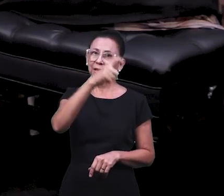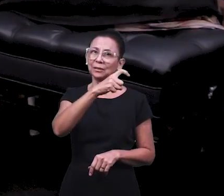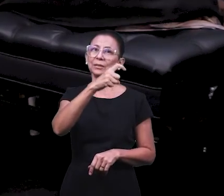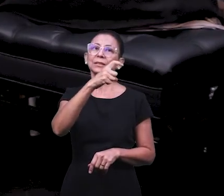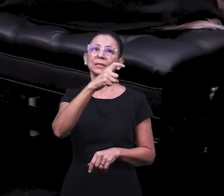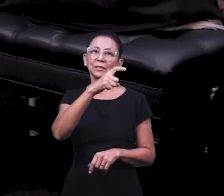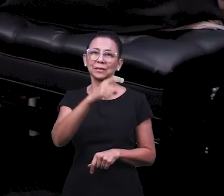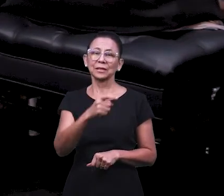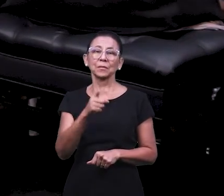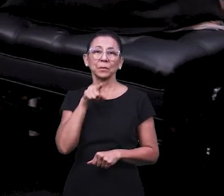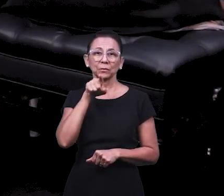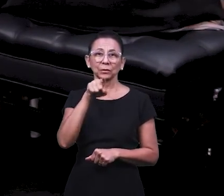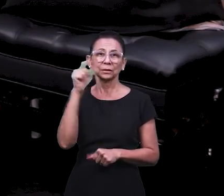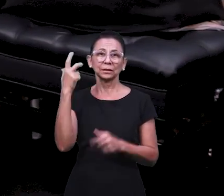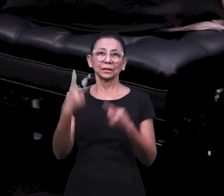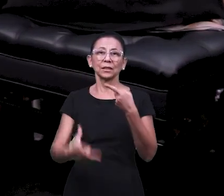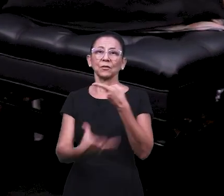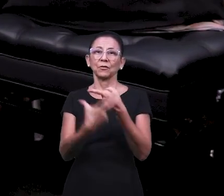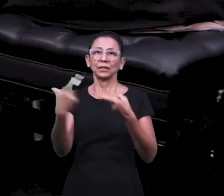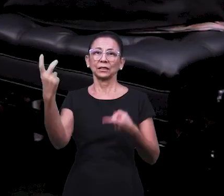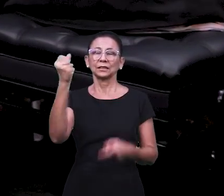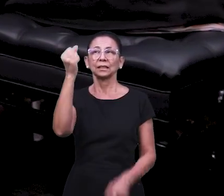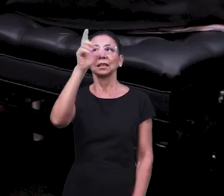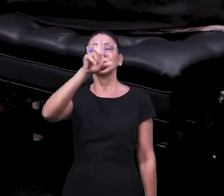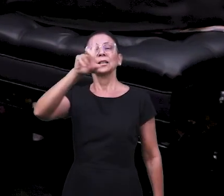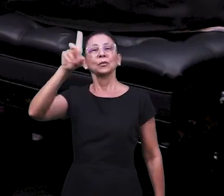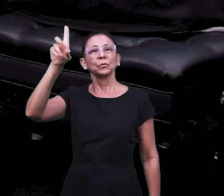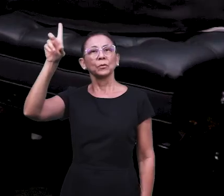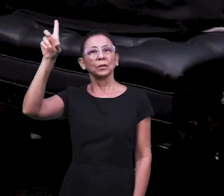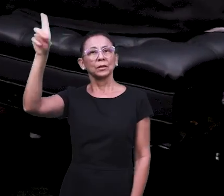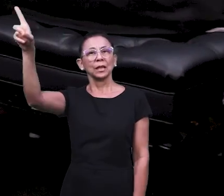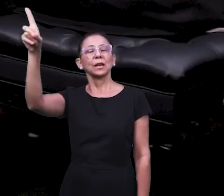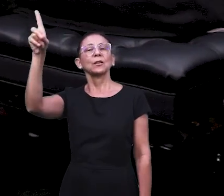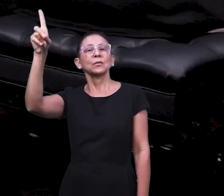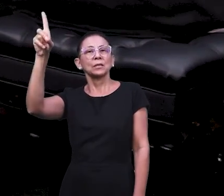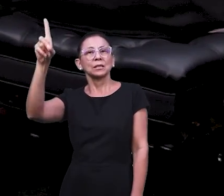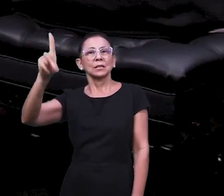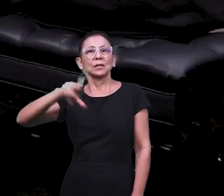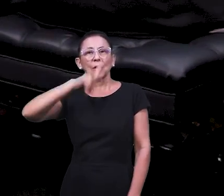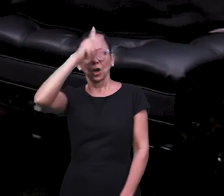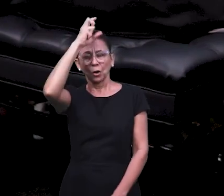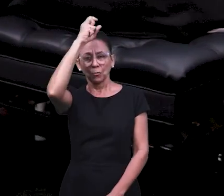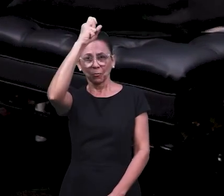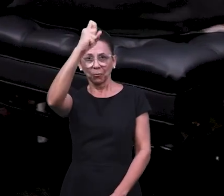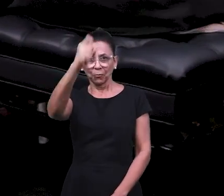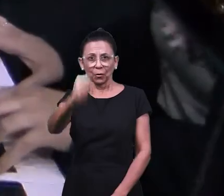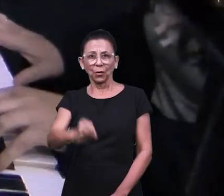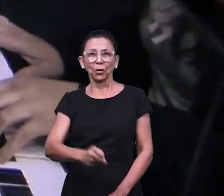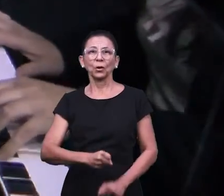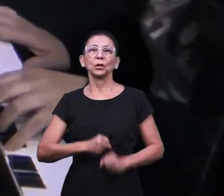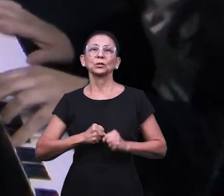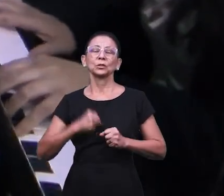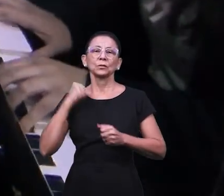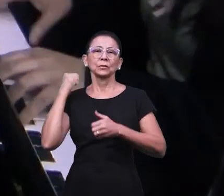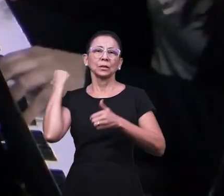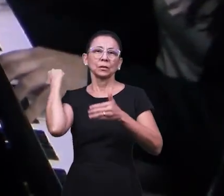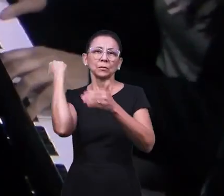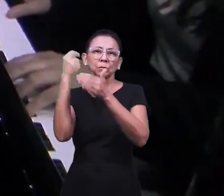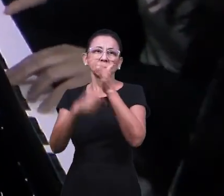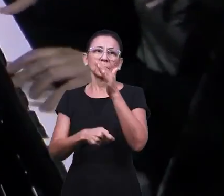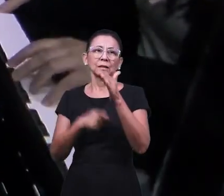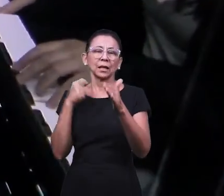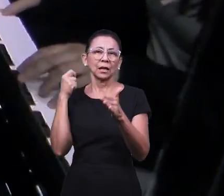pois o Deus varão de guerra vai lutar por ti. Ele